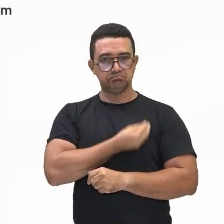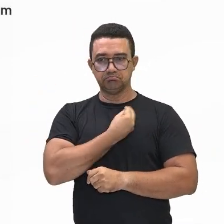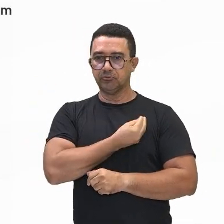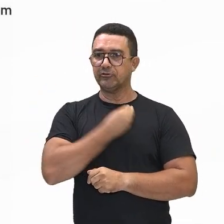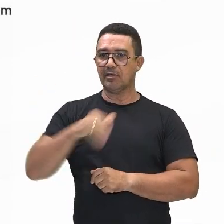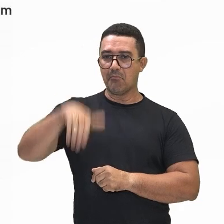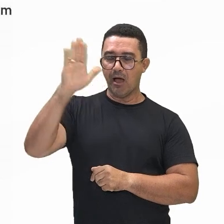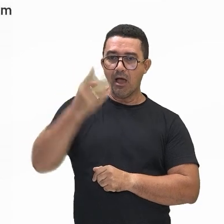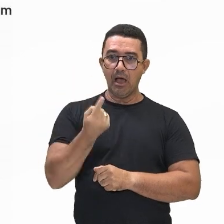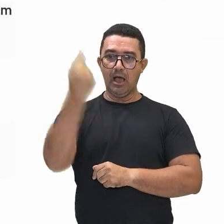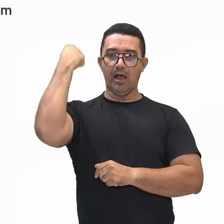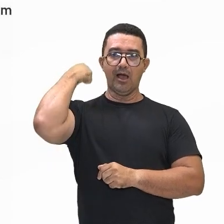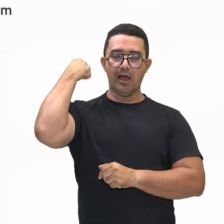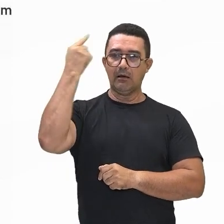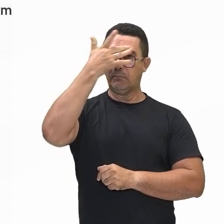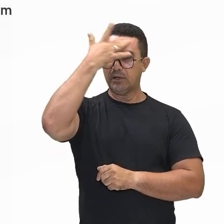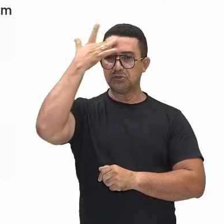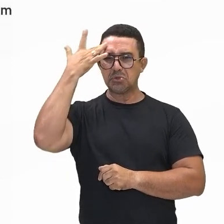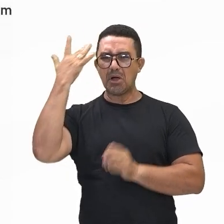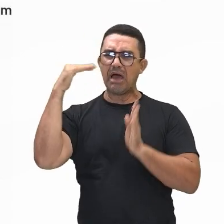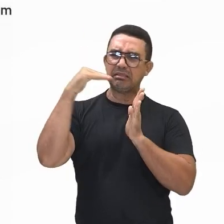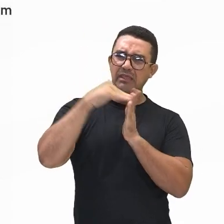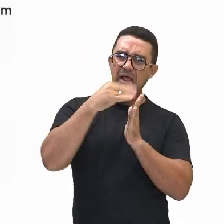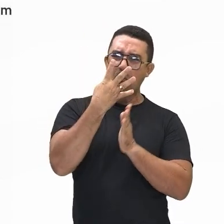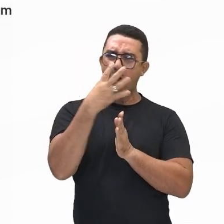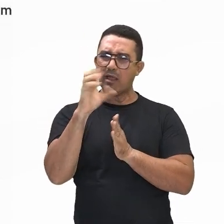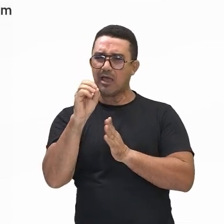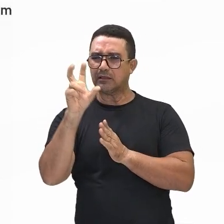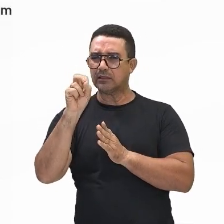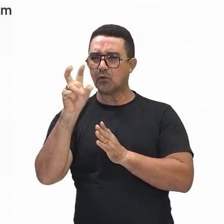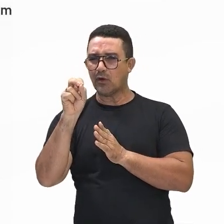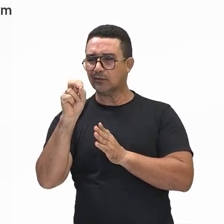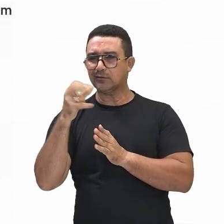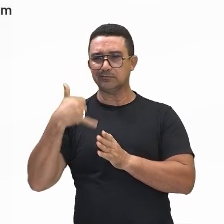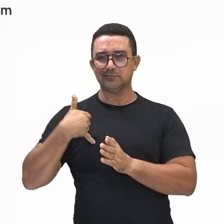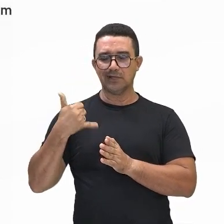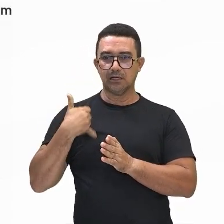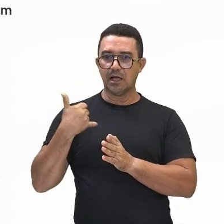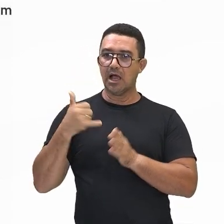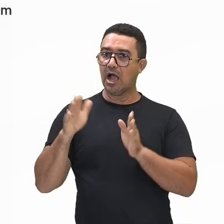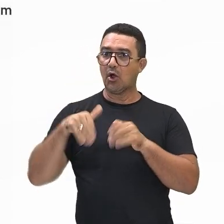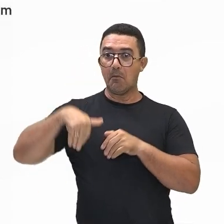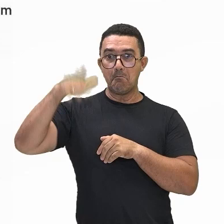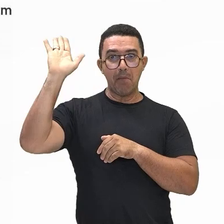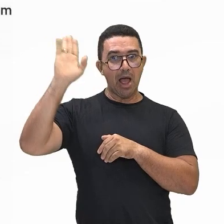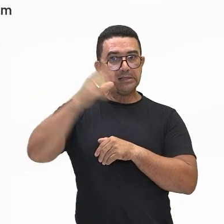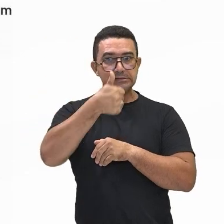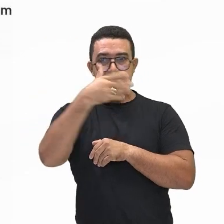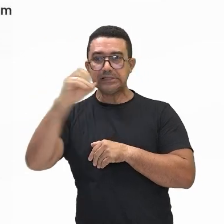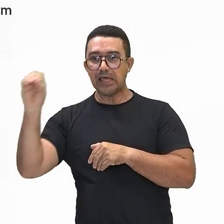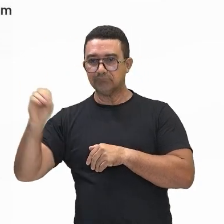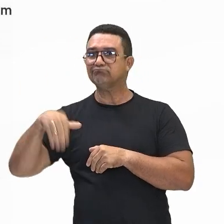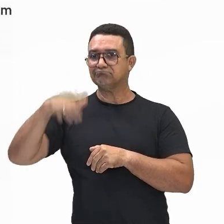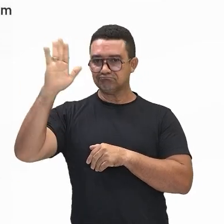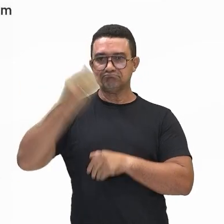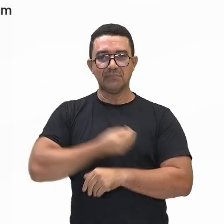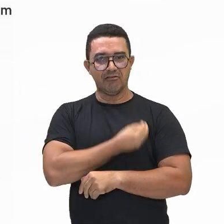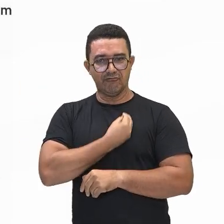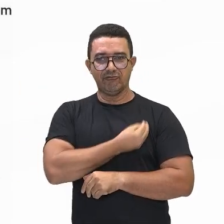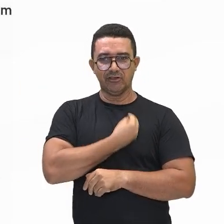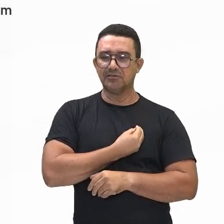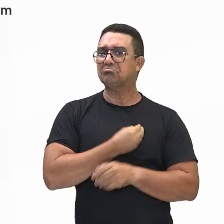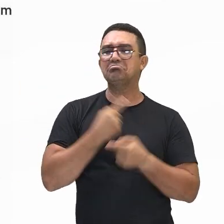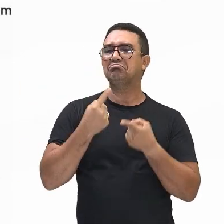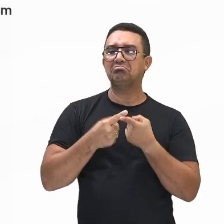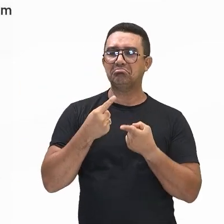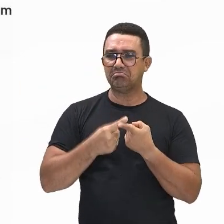antigamente as pessoas viviam até os 40, 50 anos, hoje as pessoas estão passando de 100 anos, tá? E isso vai ser resultado